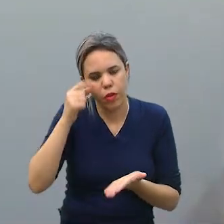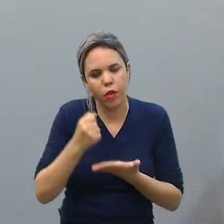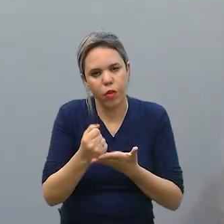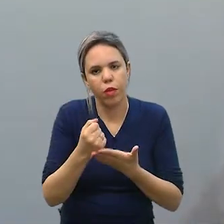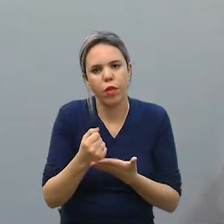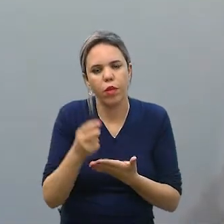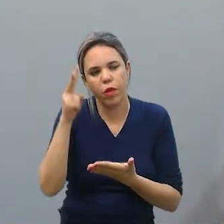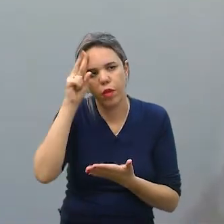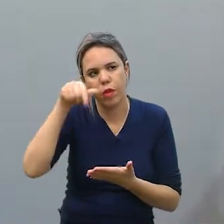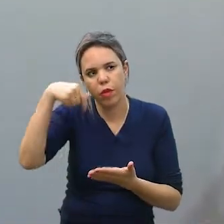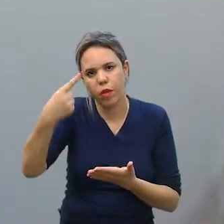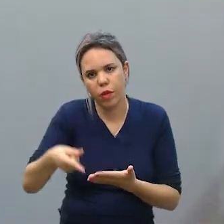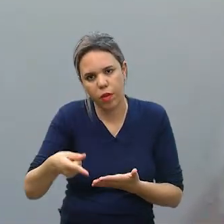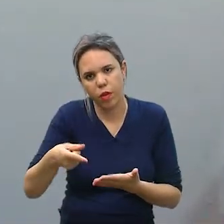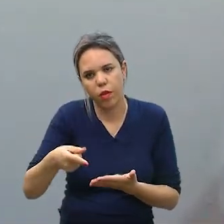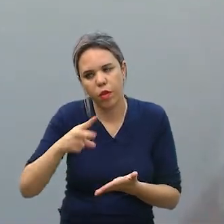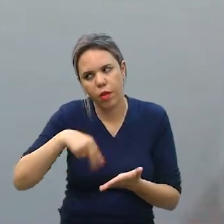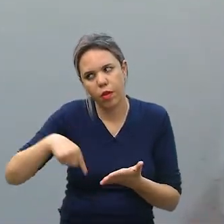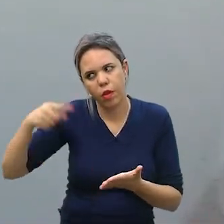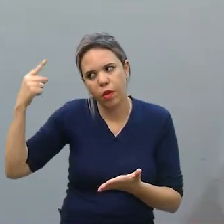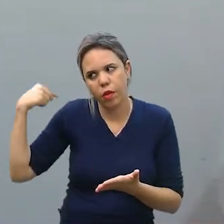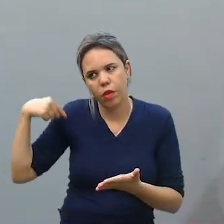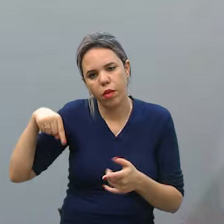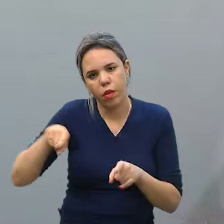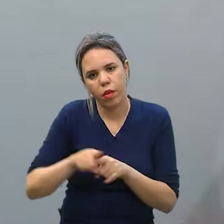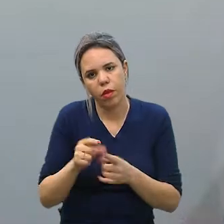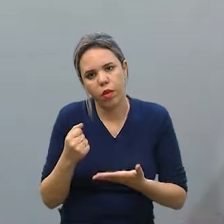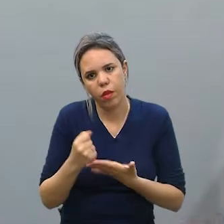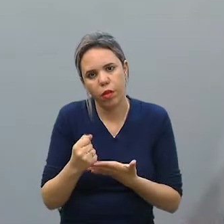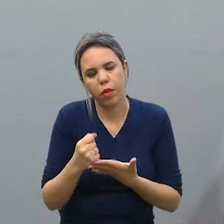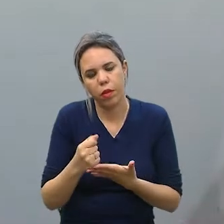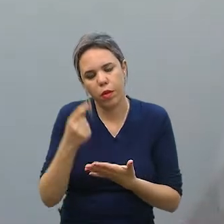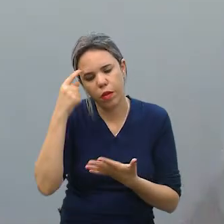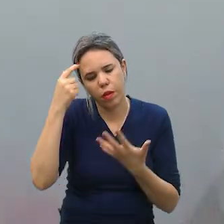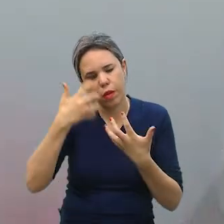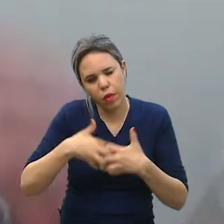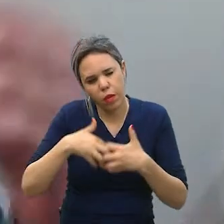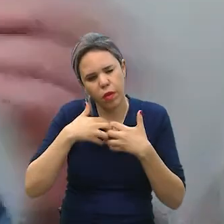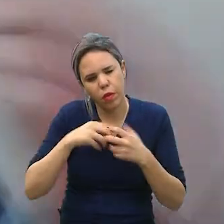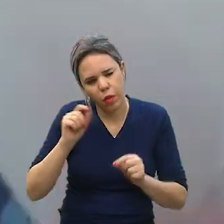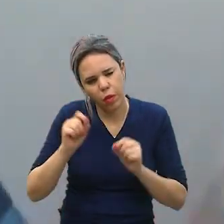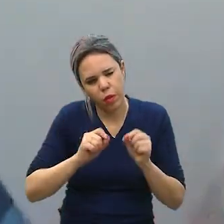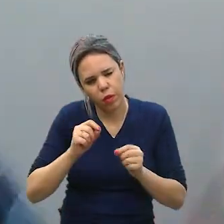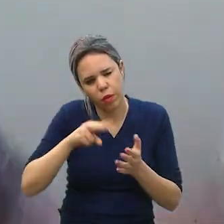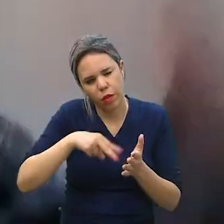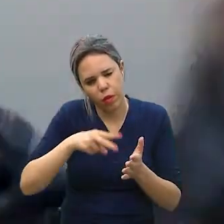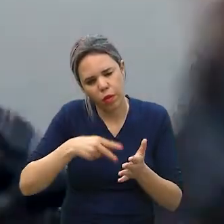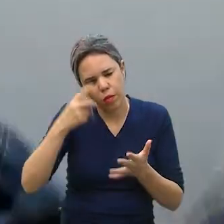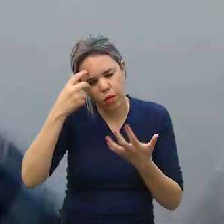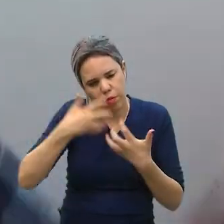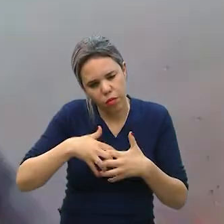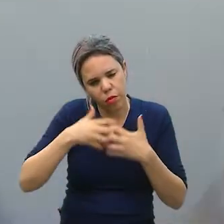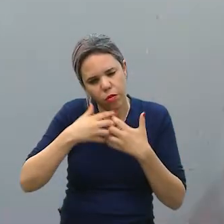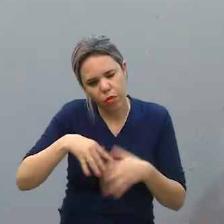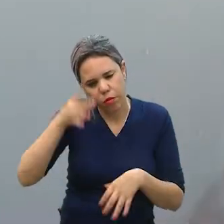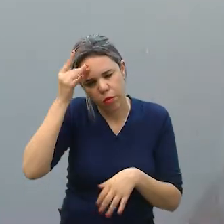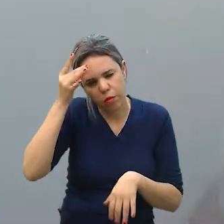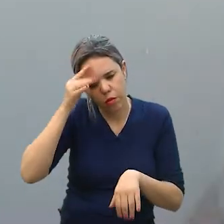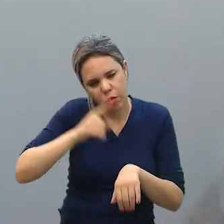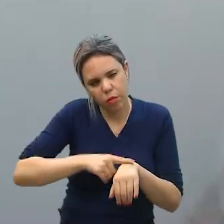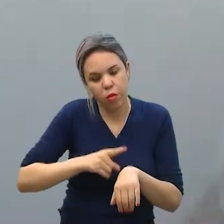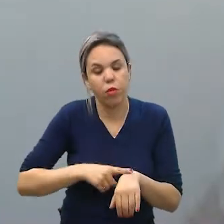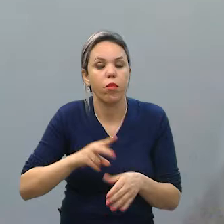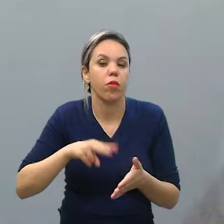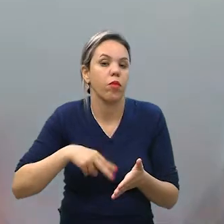ajudar a lembrar depois o que você leu, mas também de ajudar a pensar no que aquela leitura te remeteu no momento da